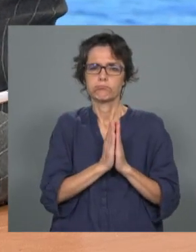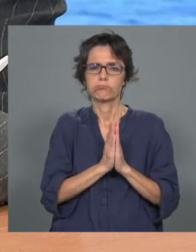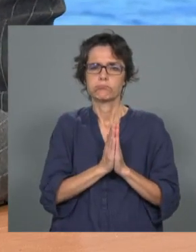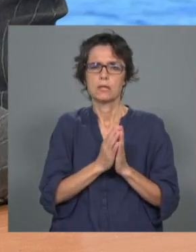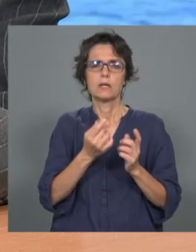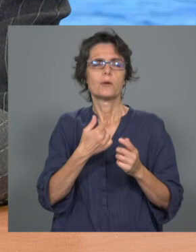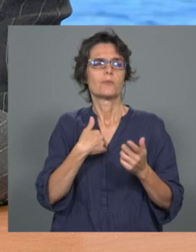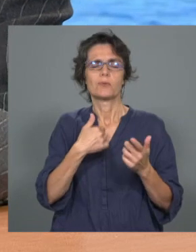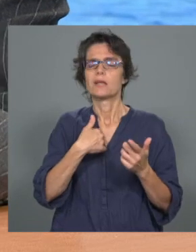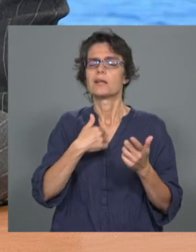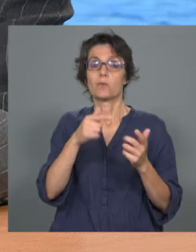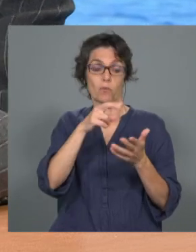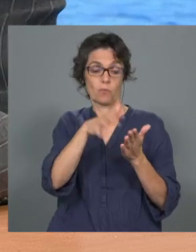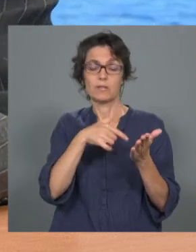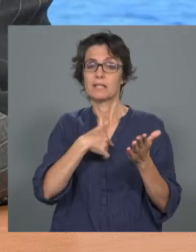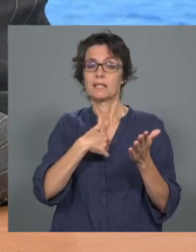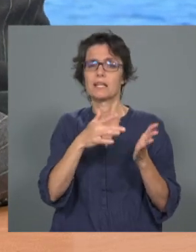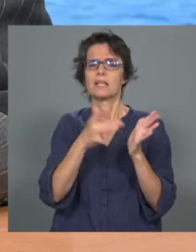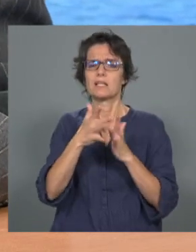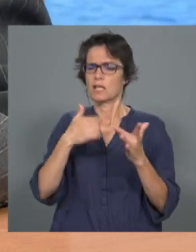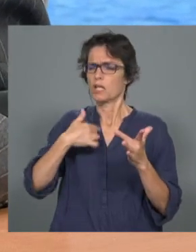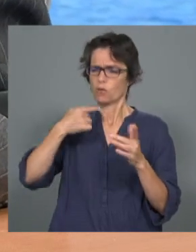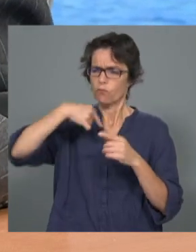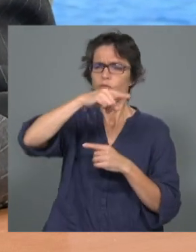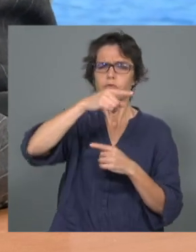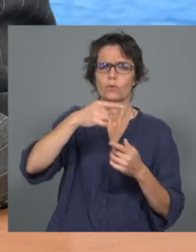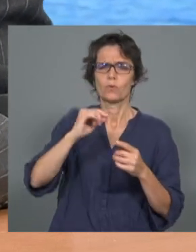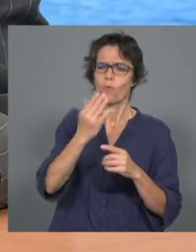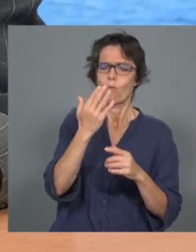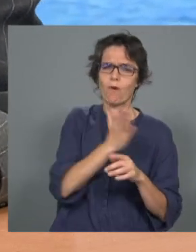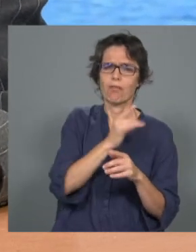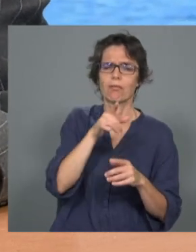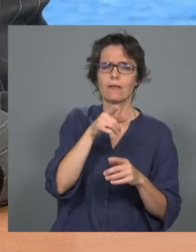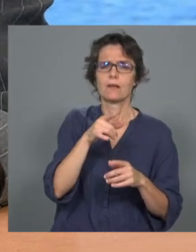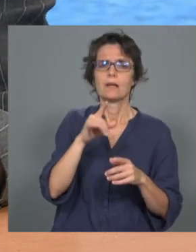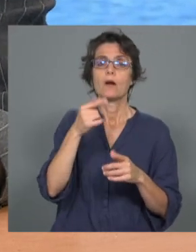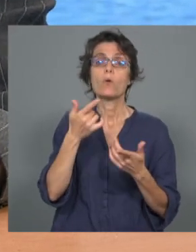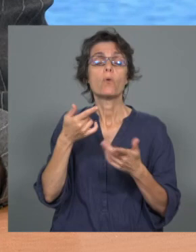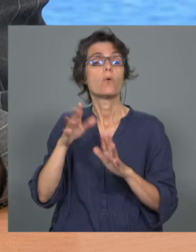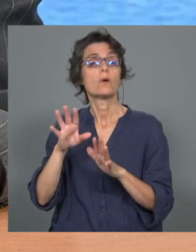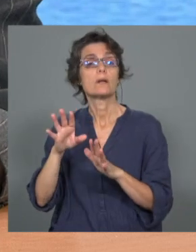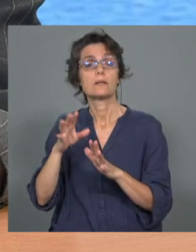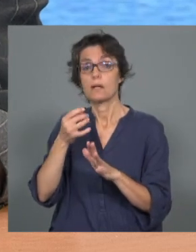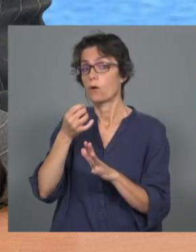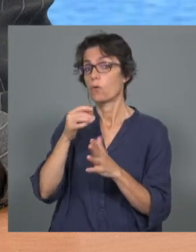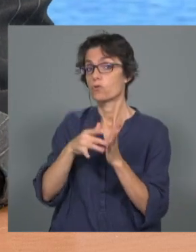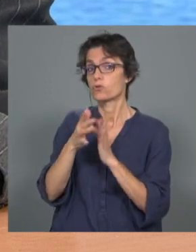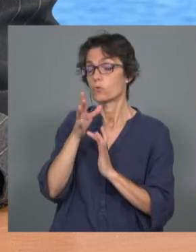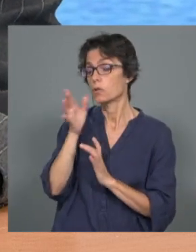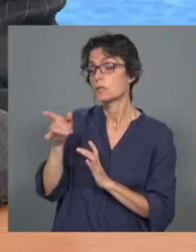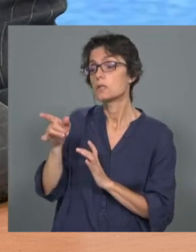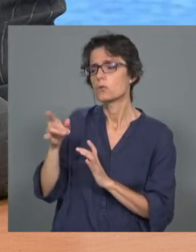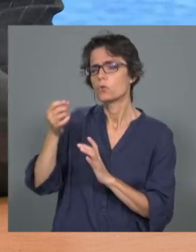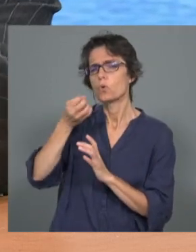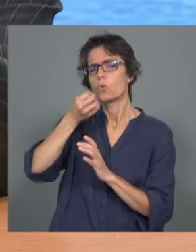ir primeiro, eu é que marco os ritmos. Ou então esta disponibilidade que Jesus pede, deixa que os mortos voltem, tu vai anunciar o reino